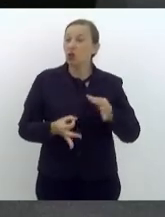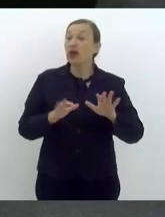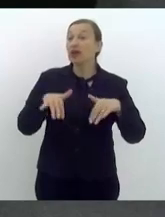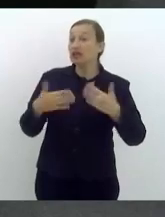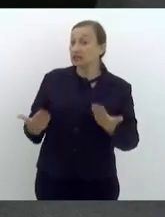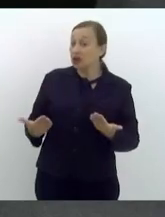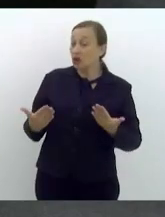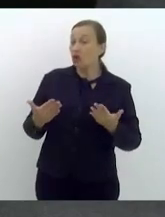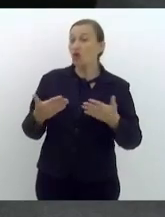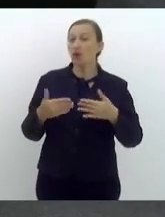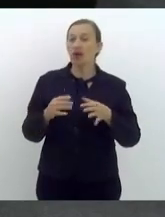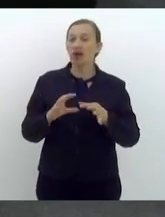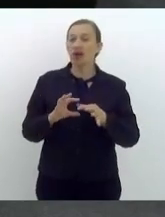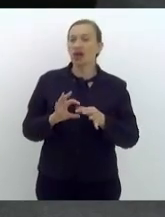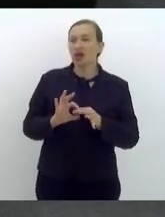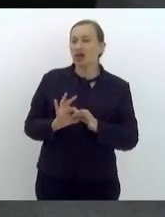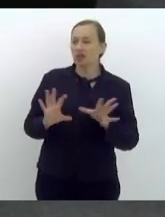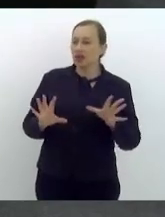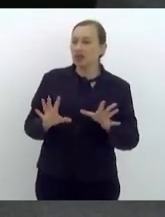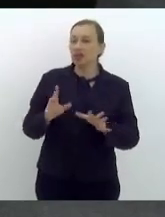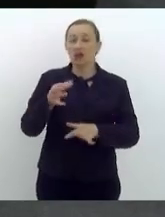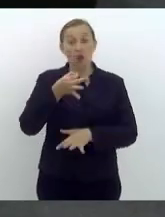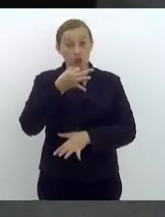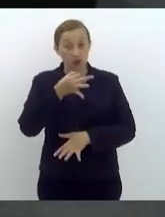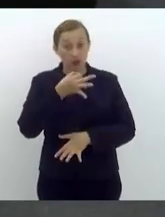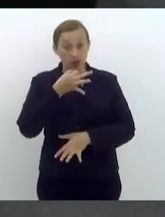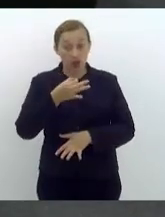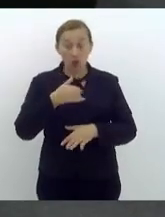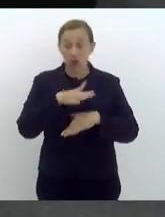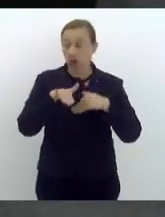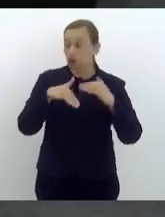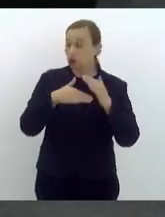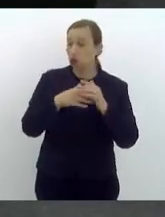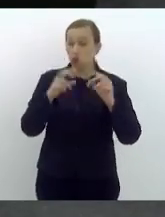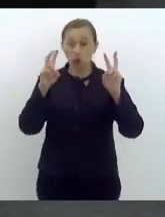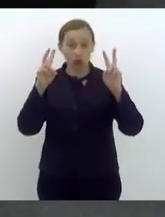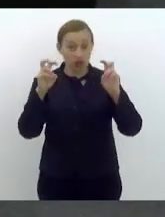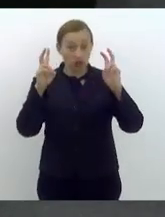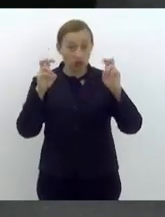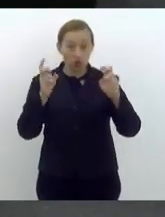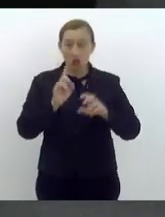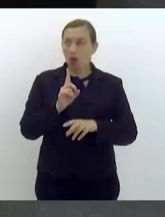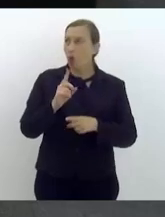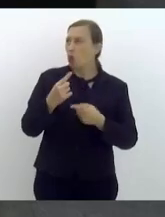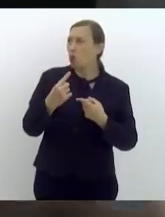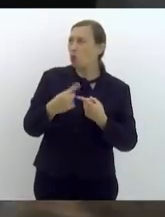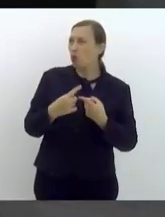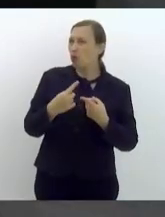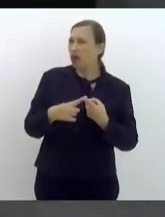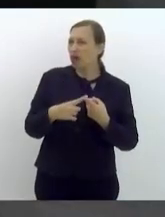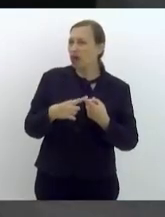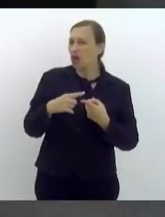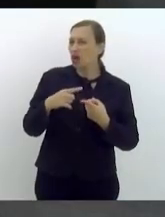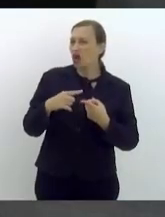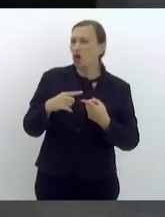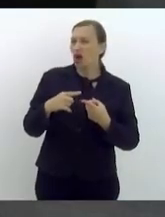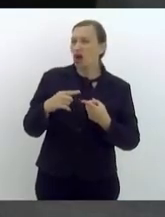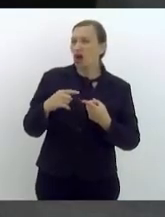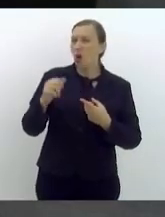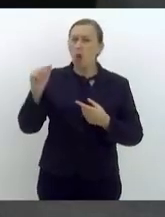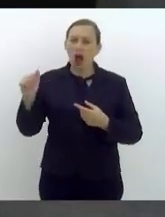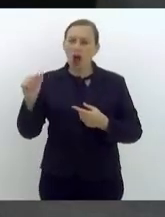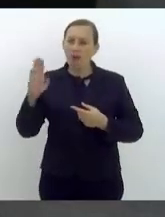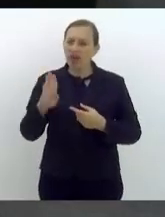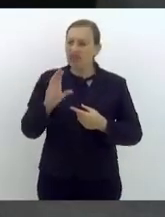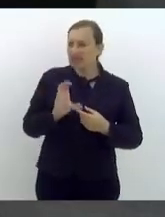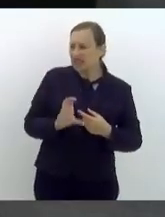exceção ao nosso posicionamento em todos esses casos, não por conta do candidato A, B, C ou D,